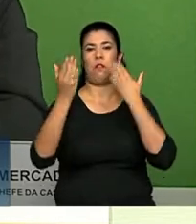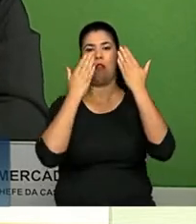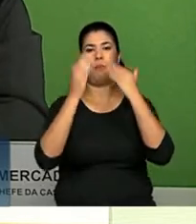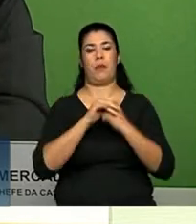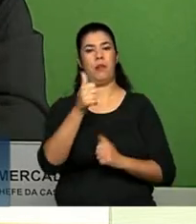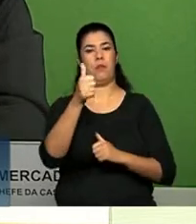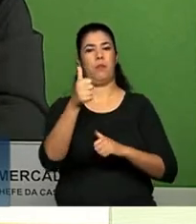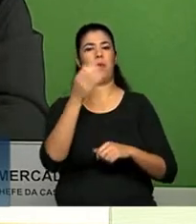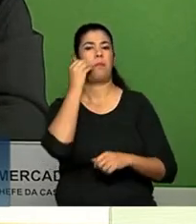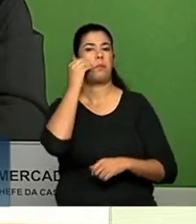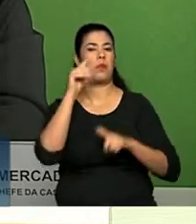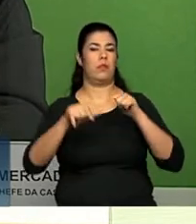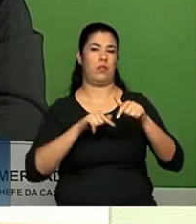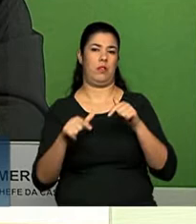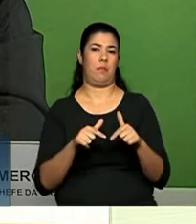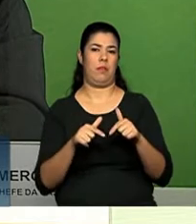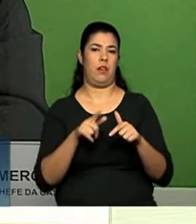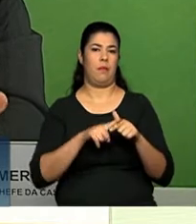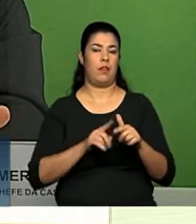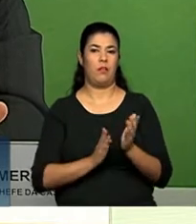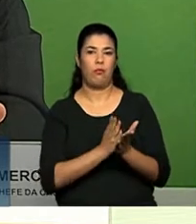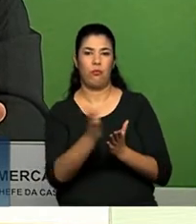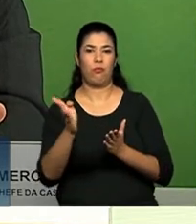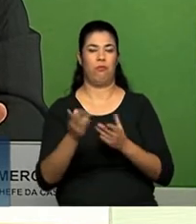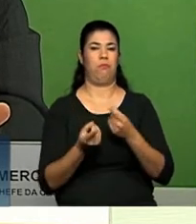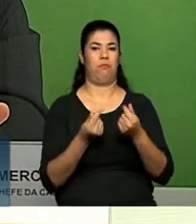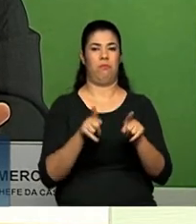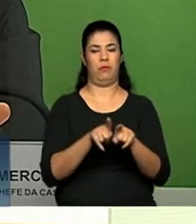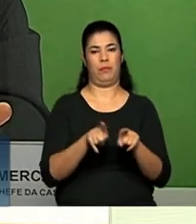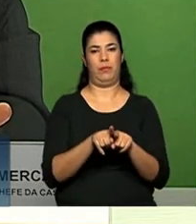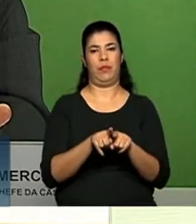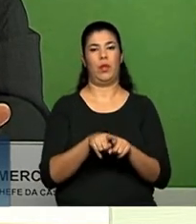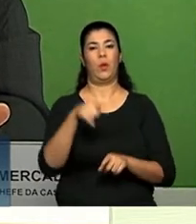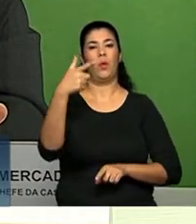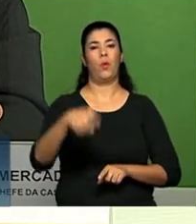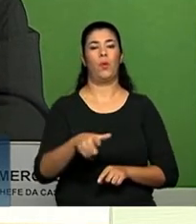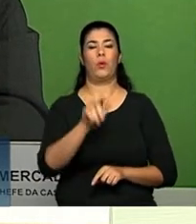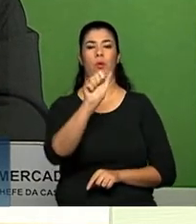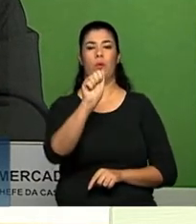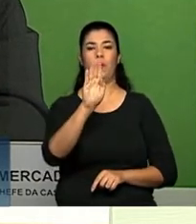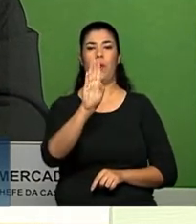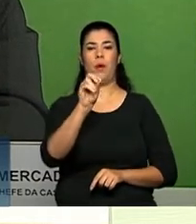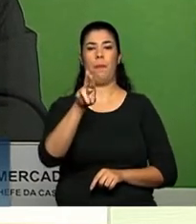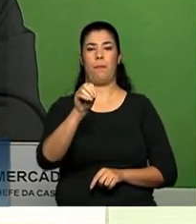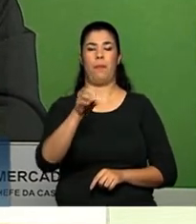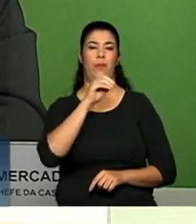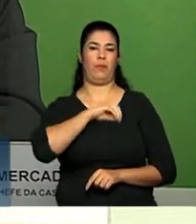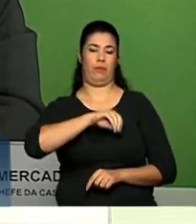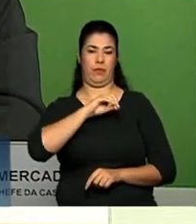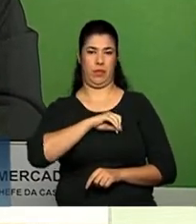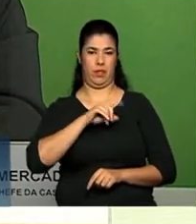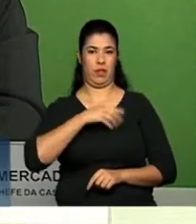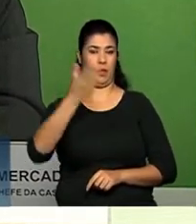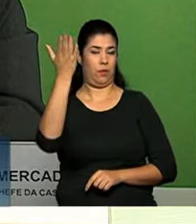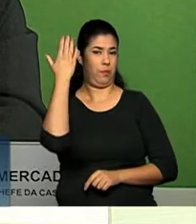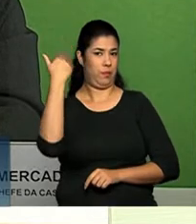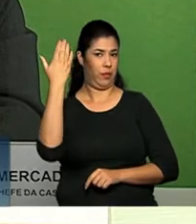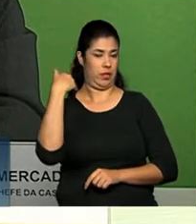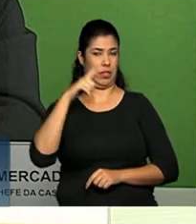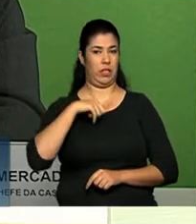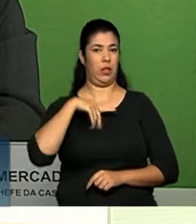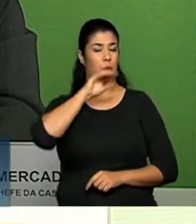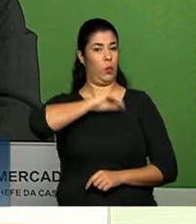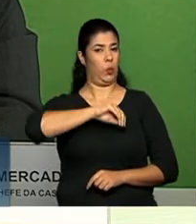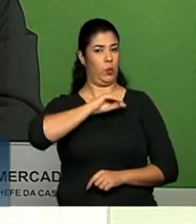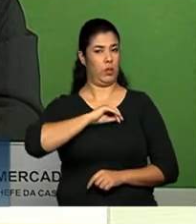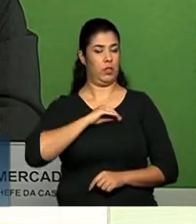haja uma distorção que é visível no programa. A mesma coisa em relação ao abono salarial. O abono era um instrumento de um período que não, o salário